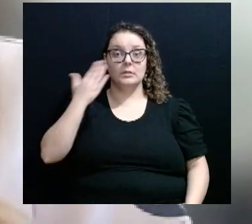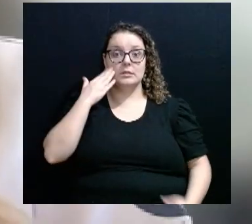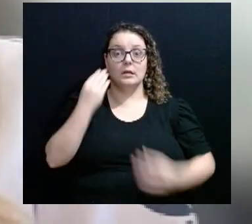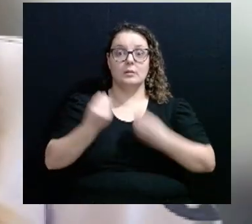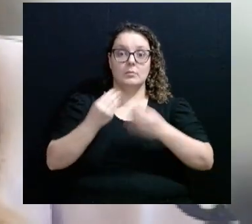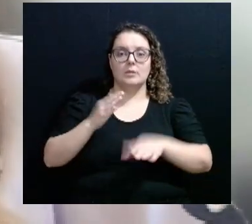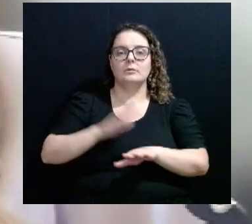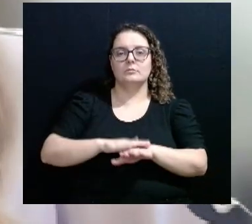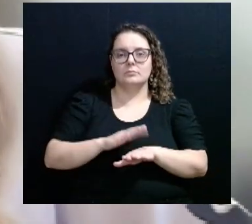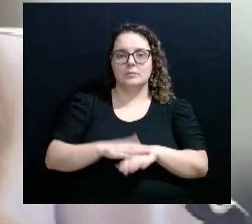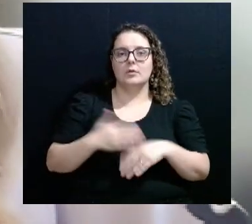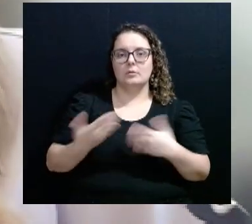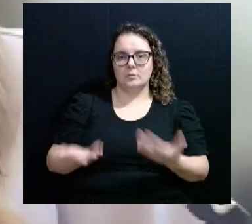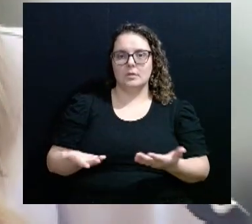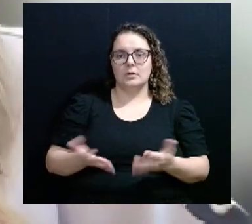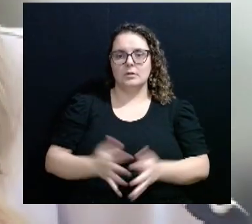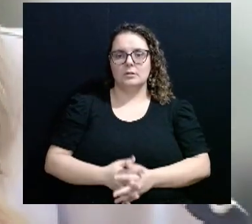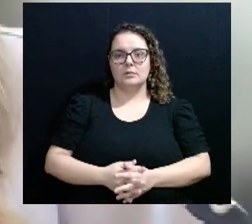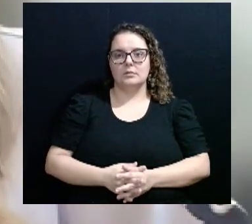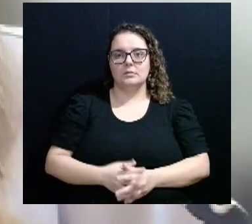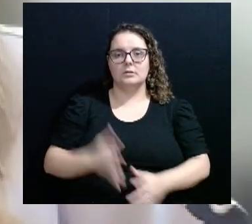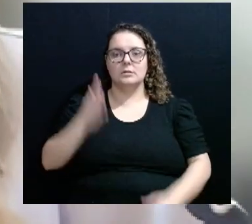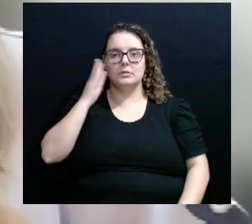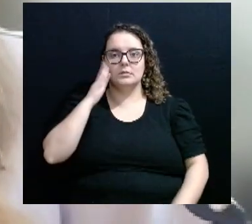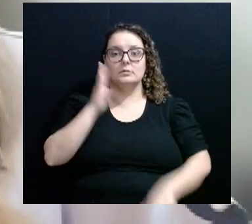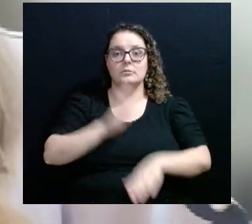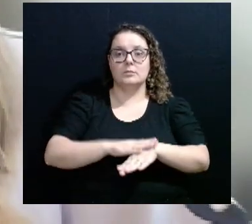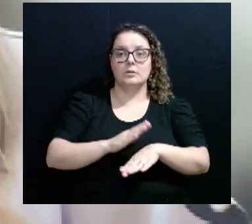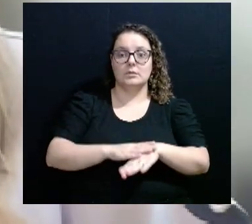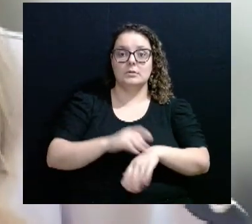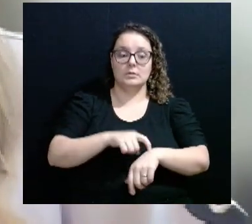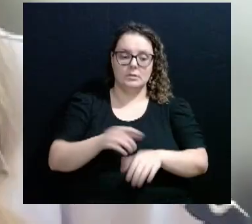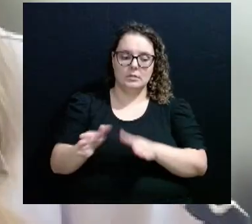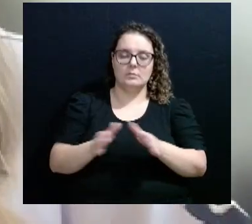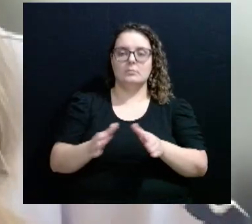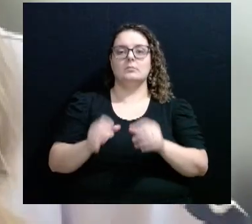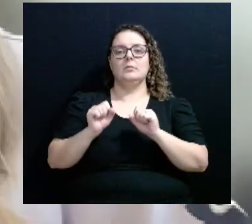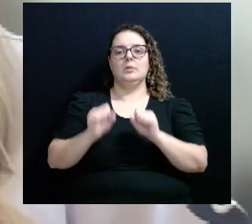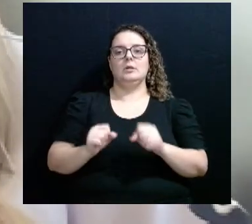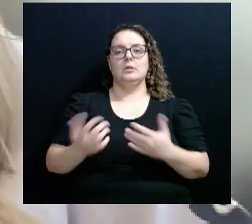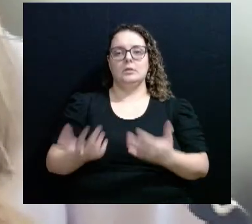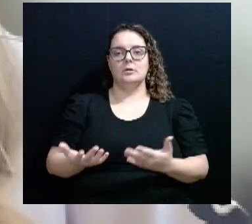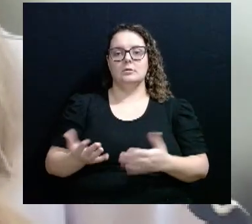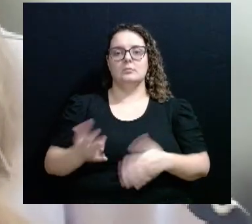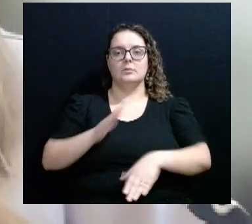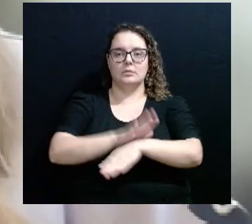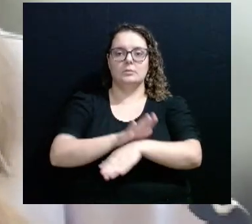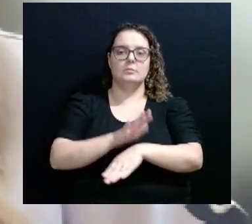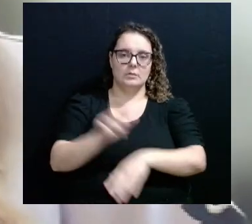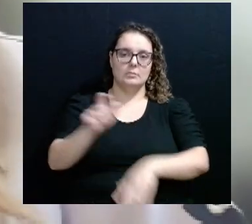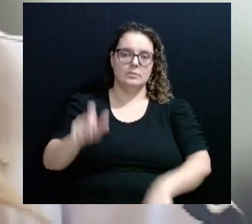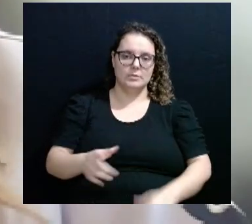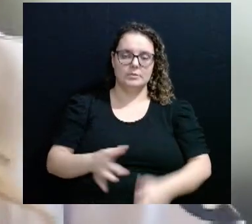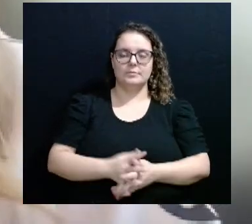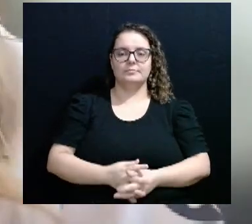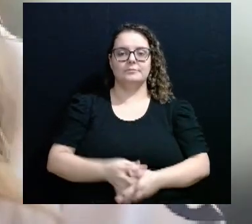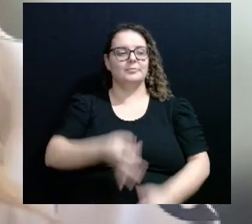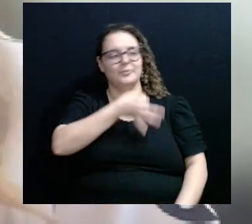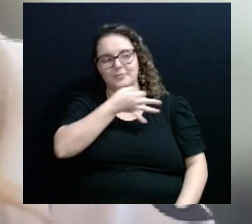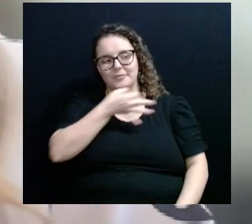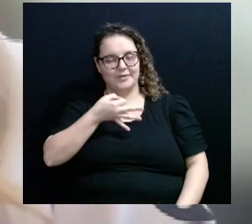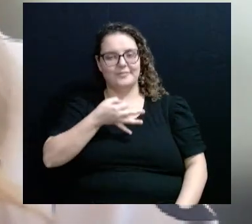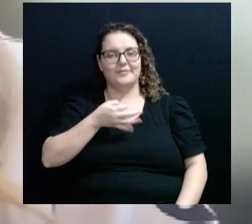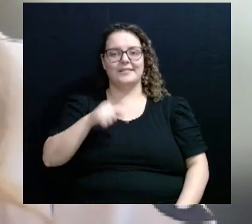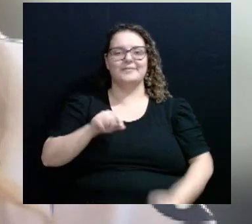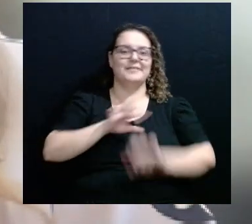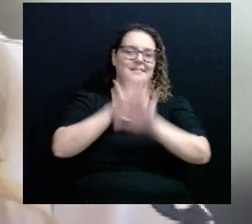assim, saiba como agir, né? Saiba como agir naquele momento para que você possa ajudar a